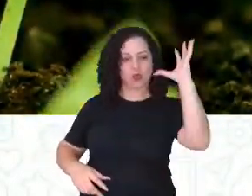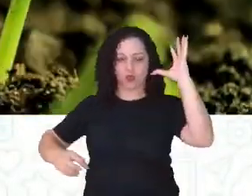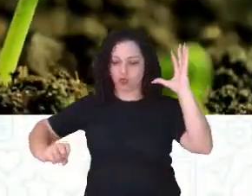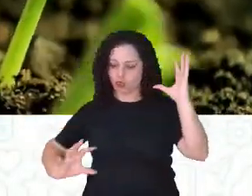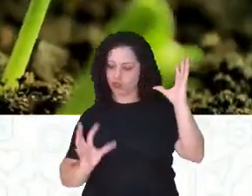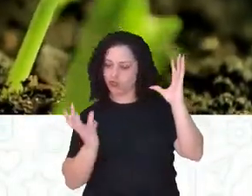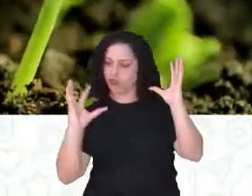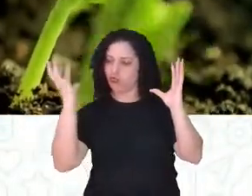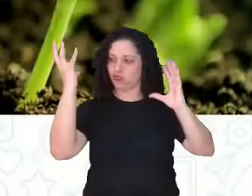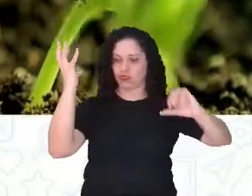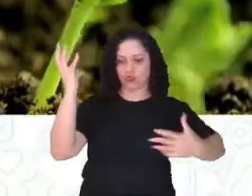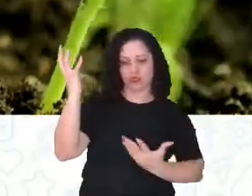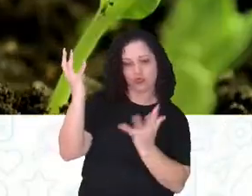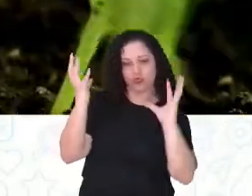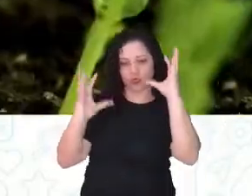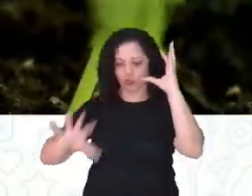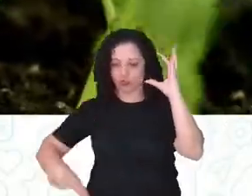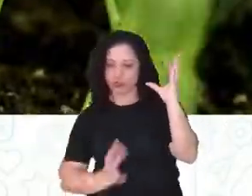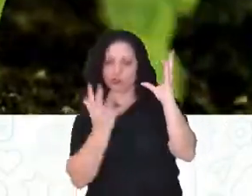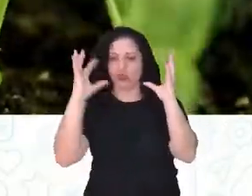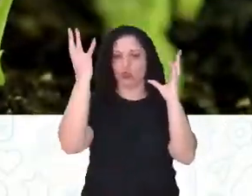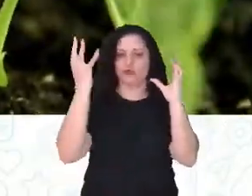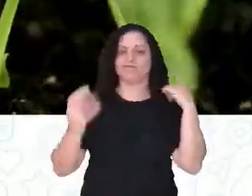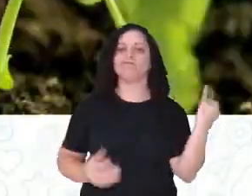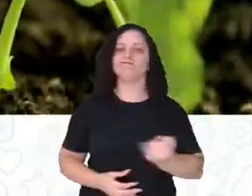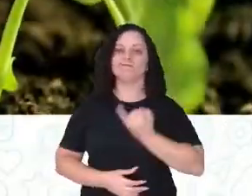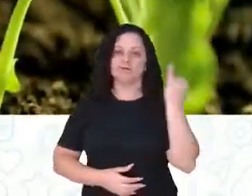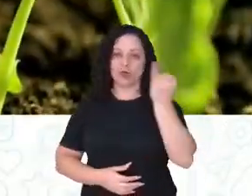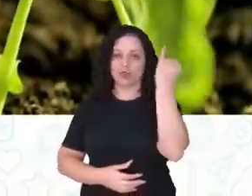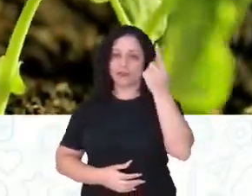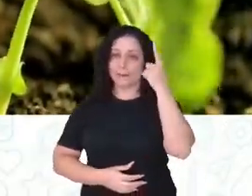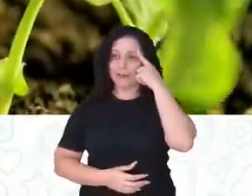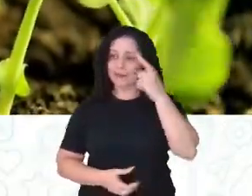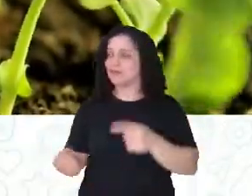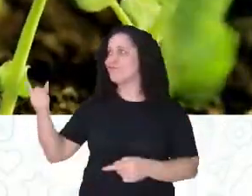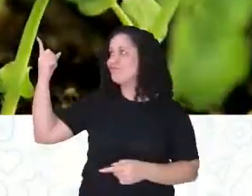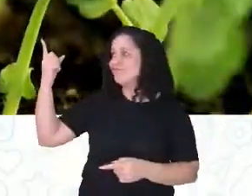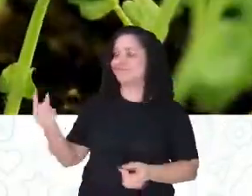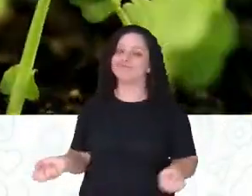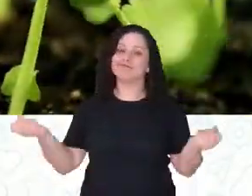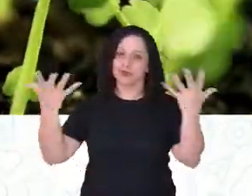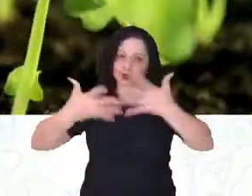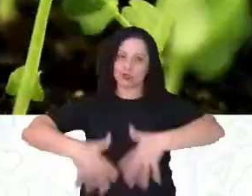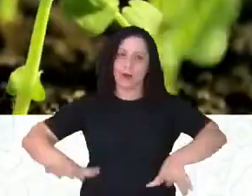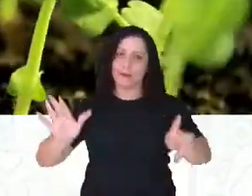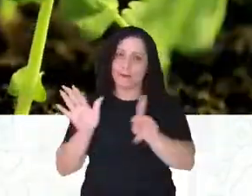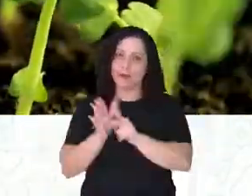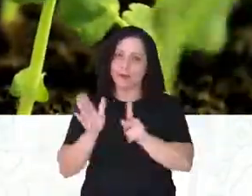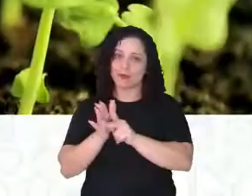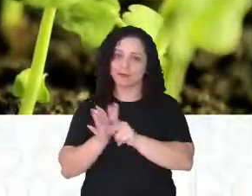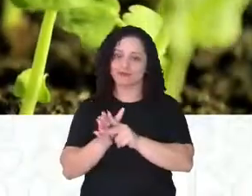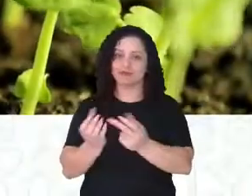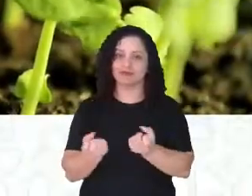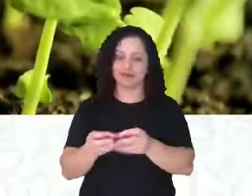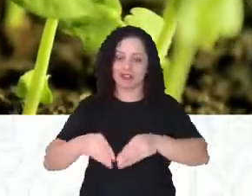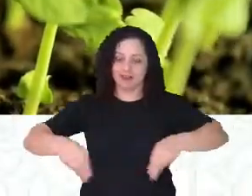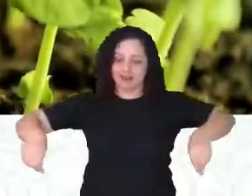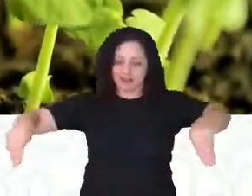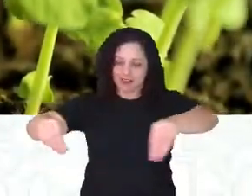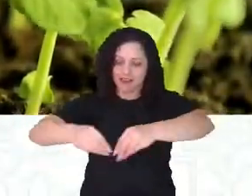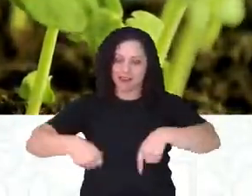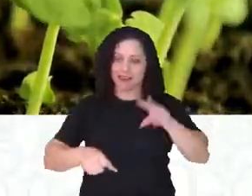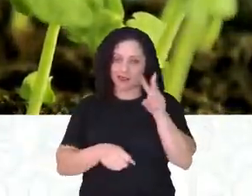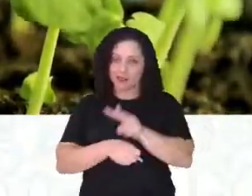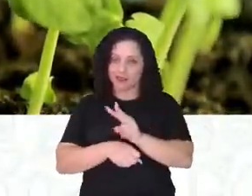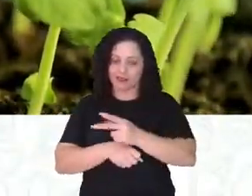tão importante a gente pensar, né, nesse valor, nesse bem natural que a gente tem, que é a terra, de ter o cuidado com ela,